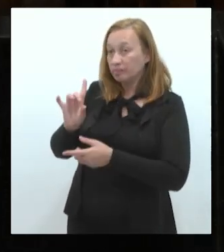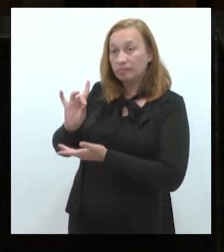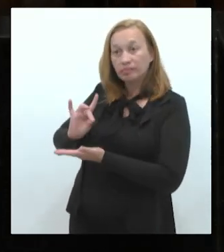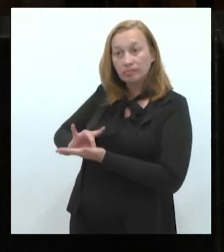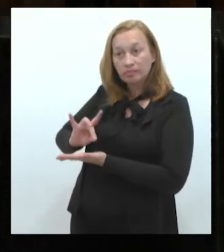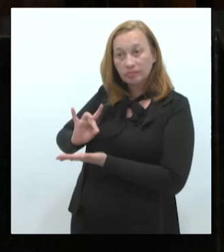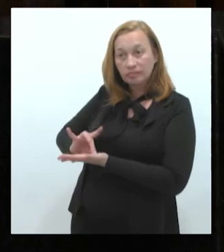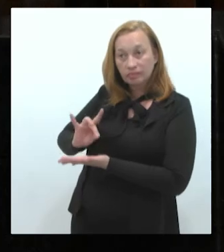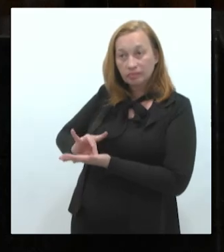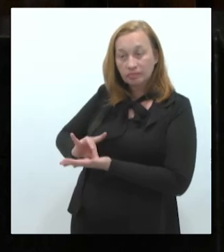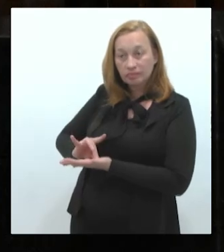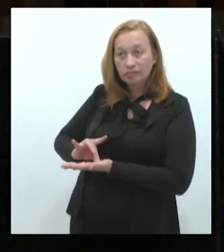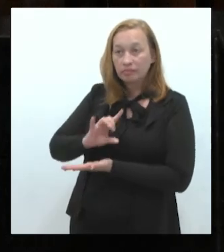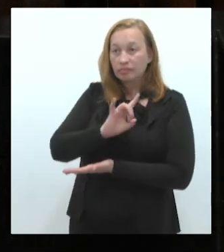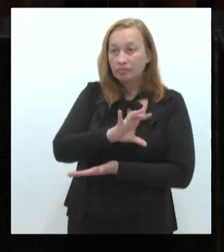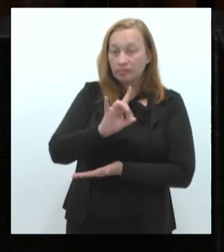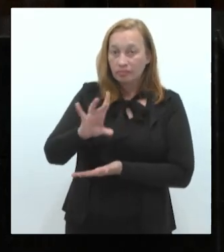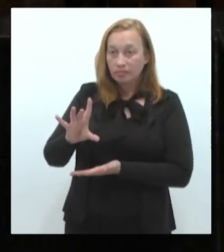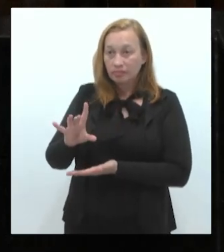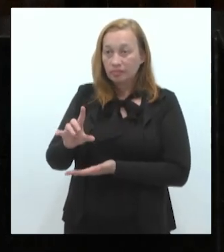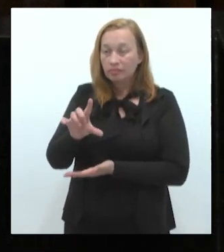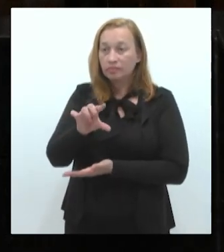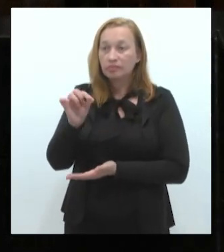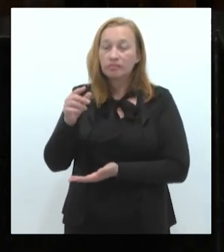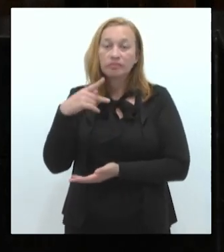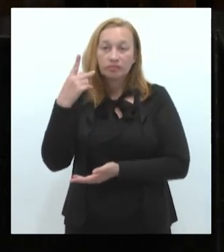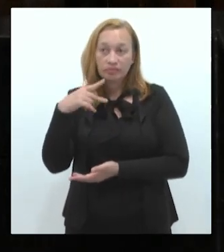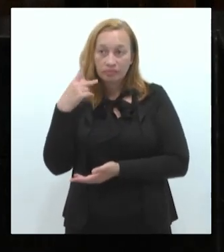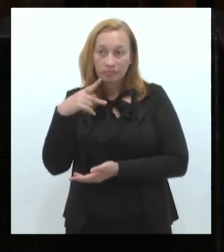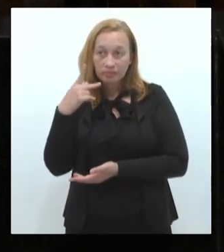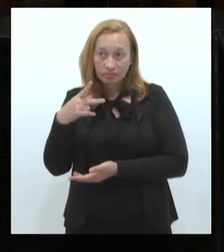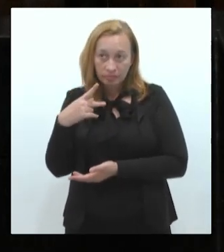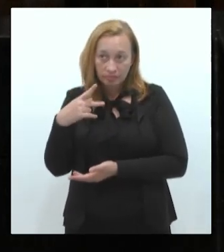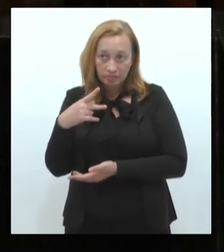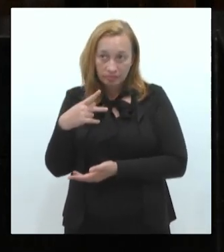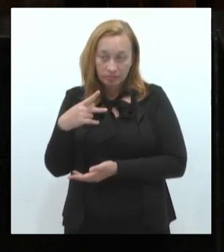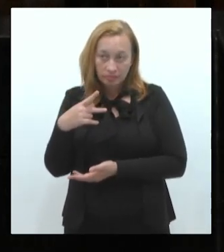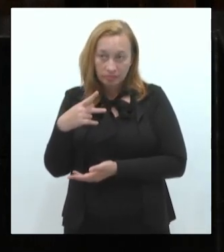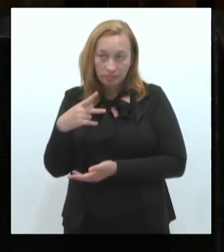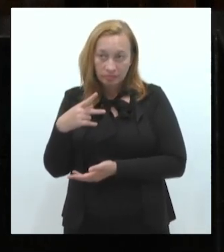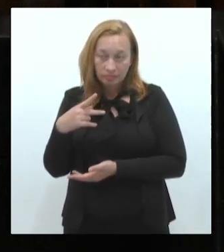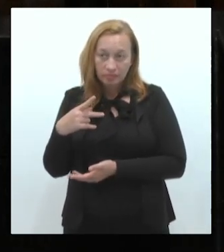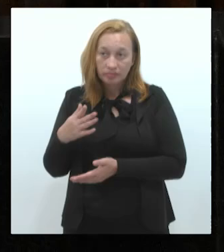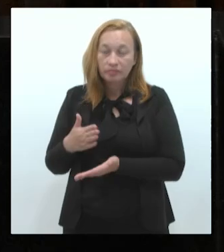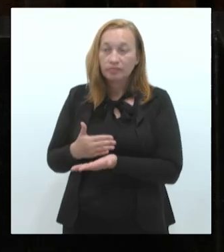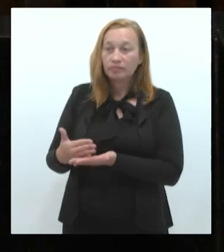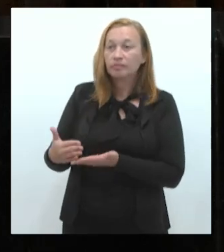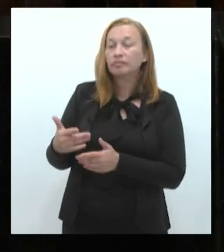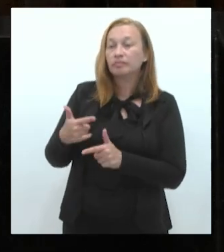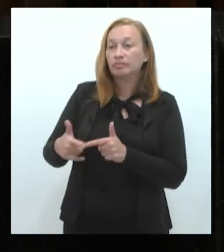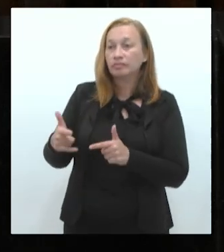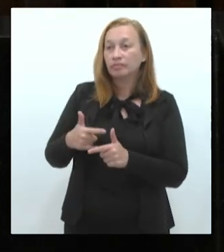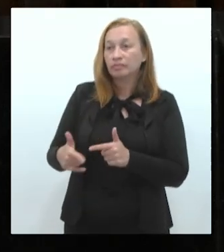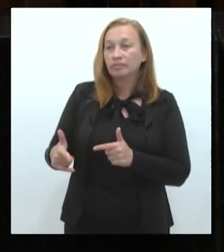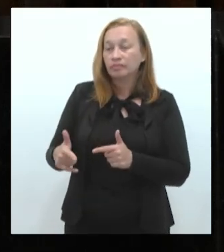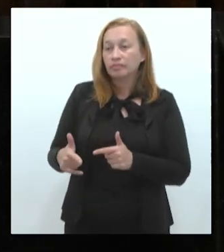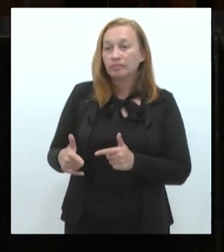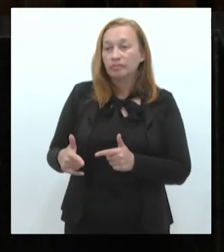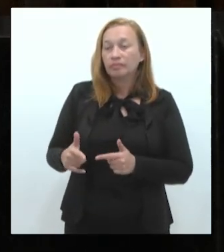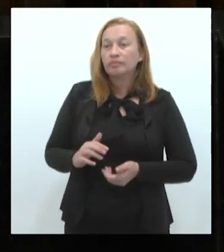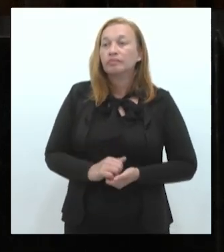verdade, em cada decisão política que vai da raiz do problema, eles são